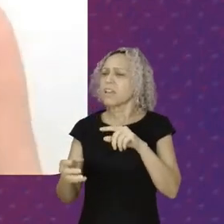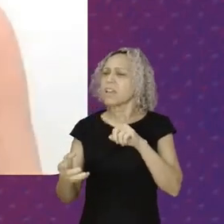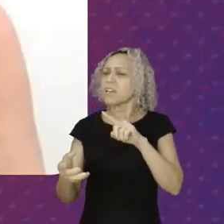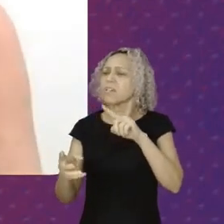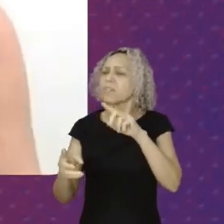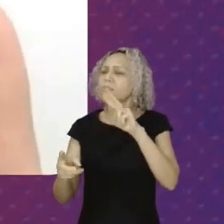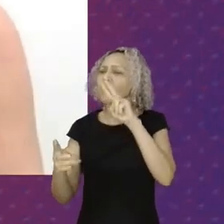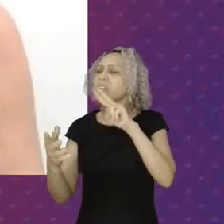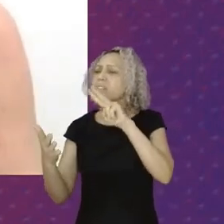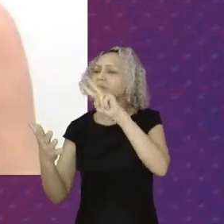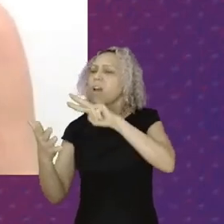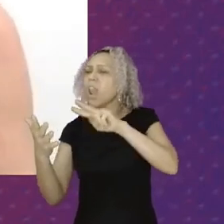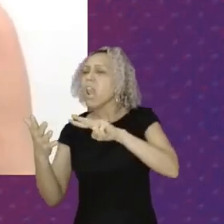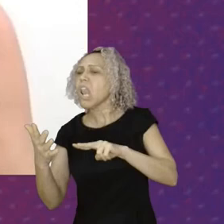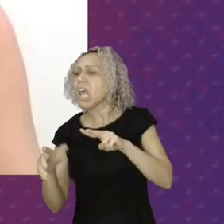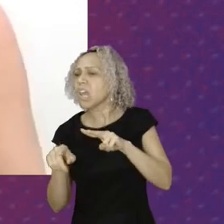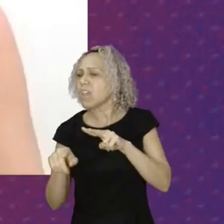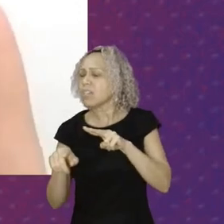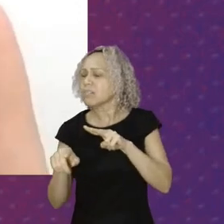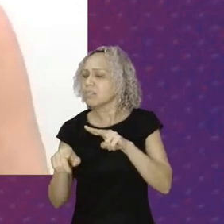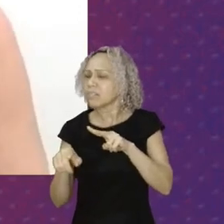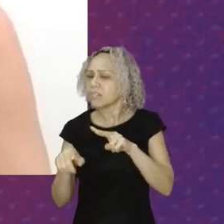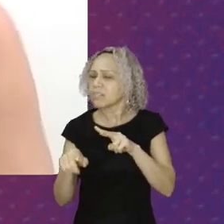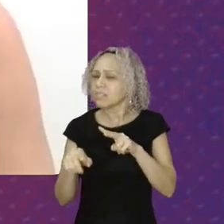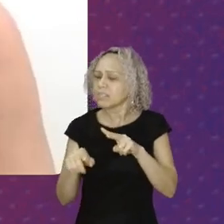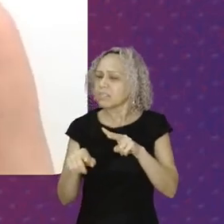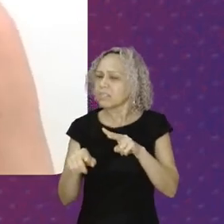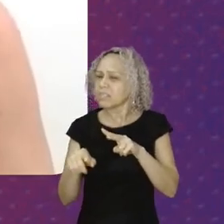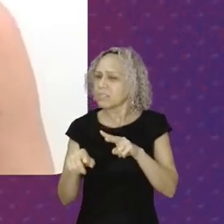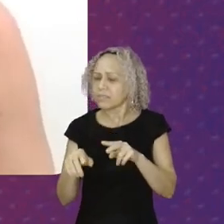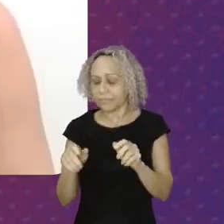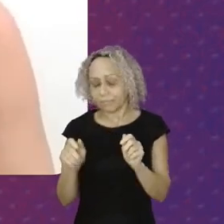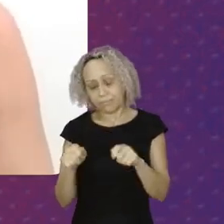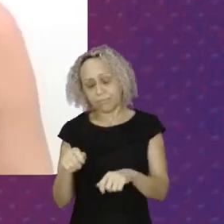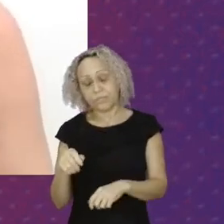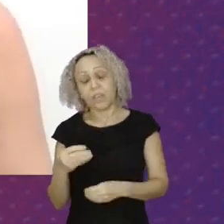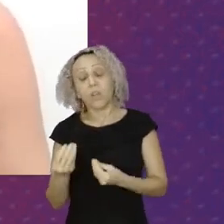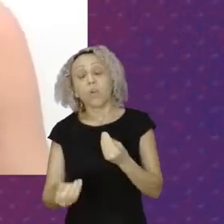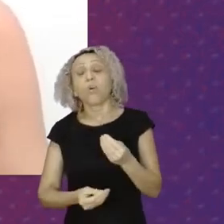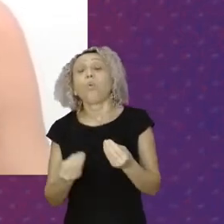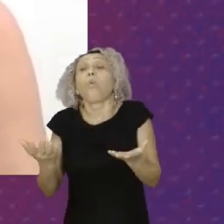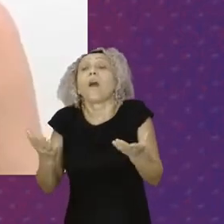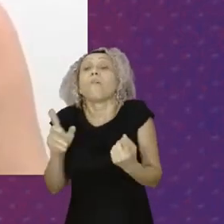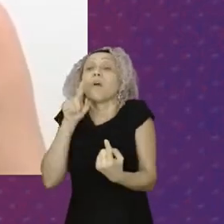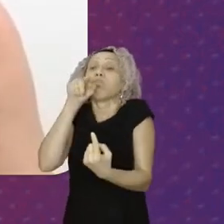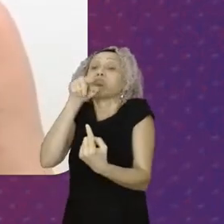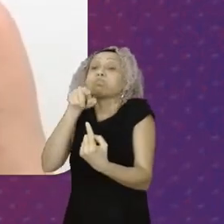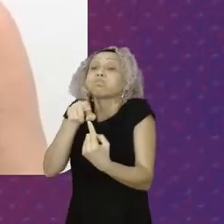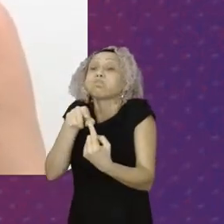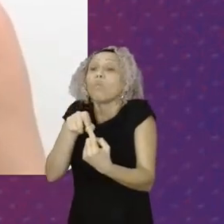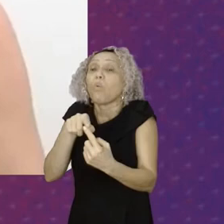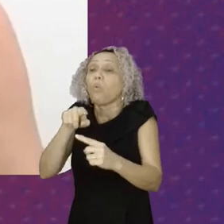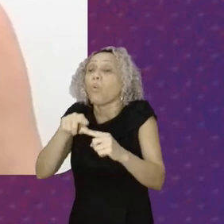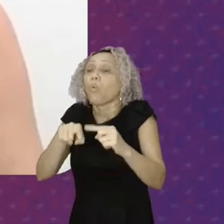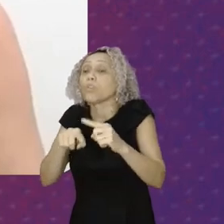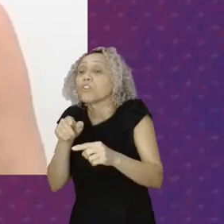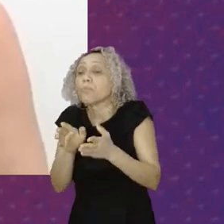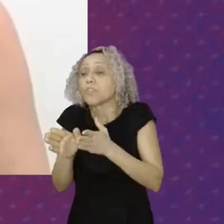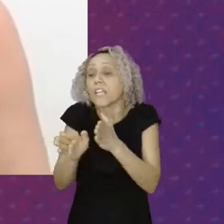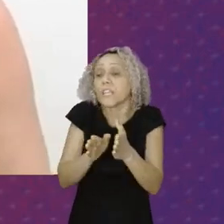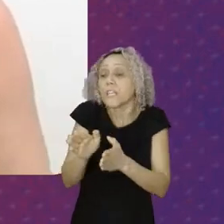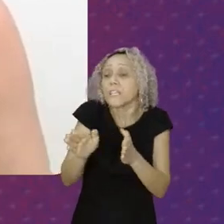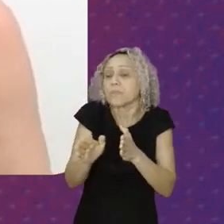hardware, um software. Não. Qual é o formato de acessibilidade que os documentos